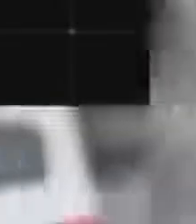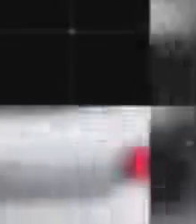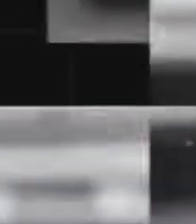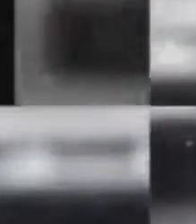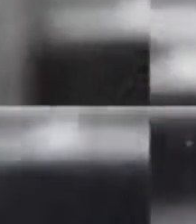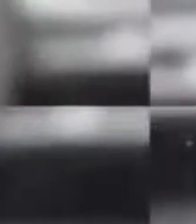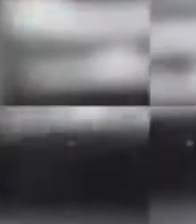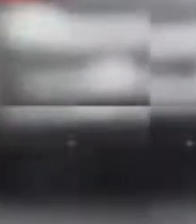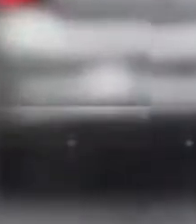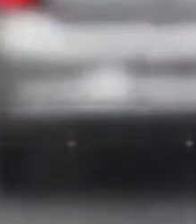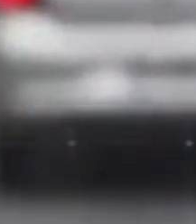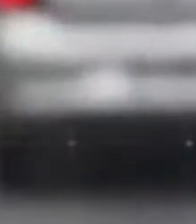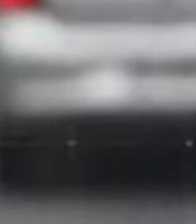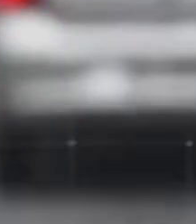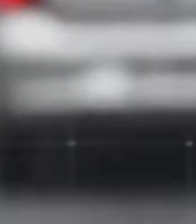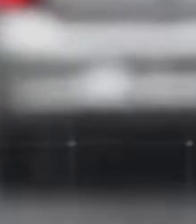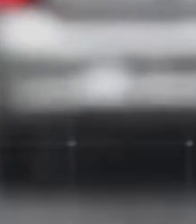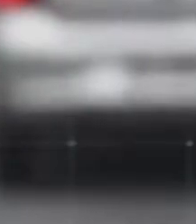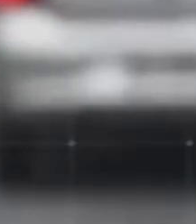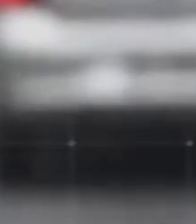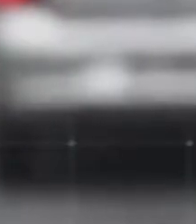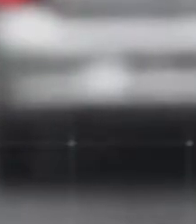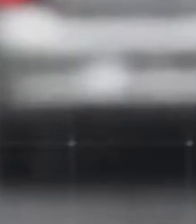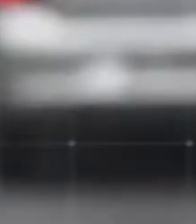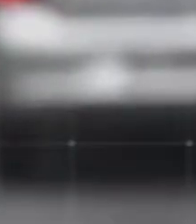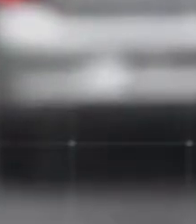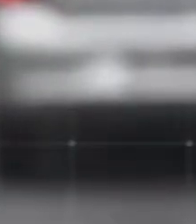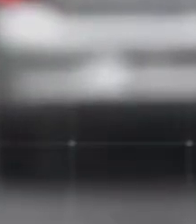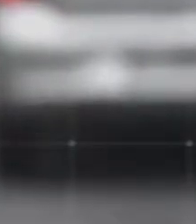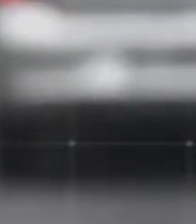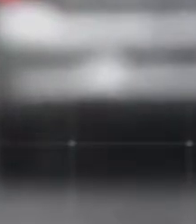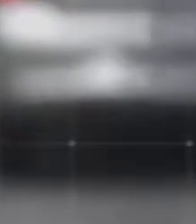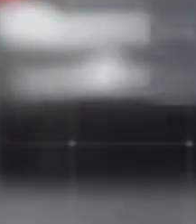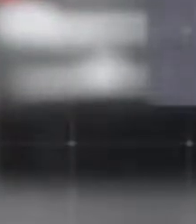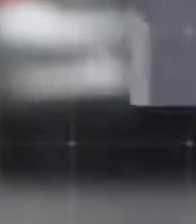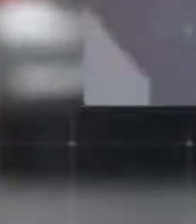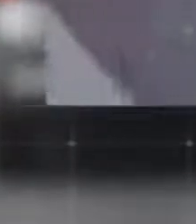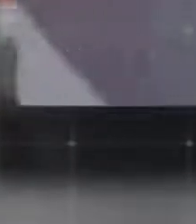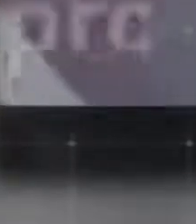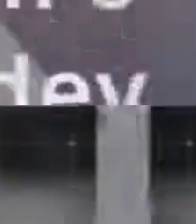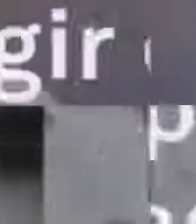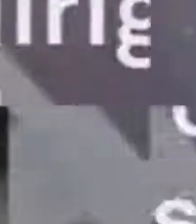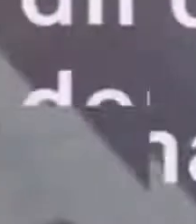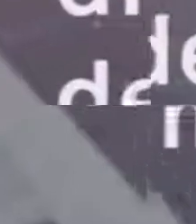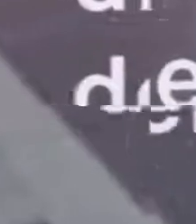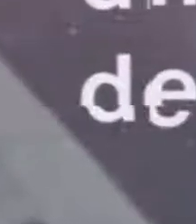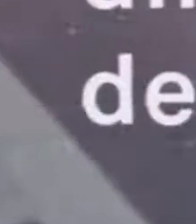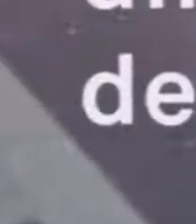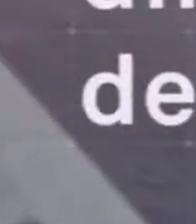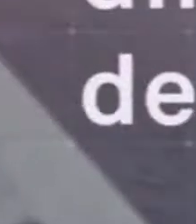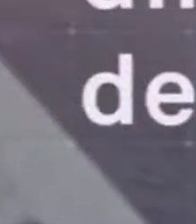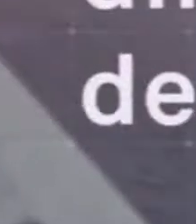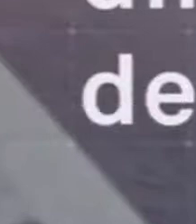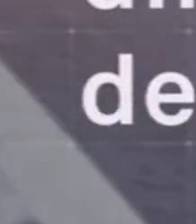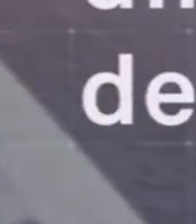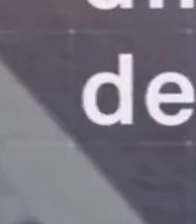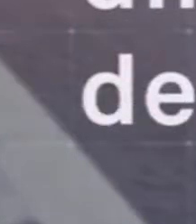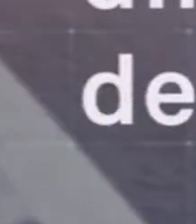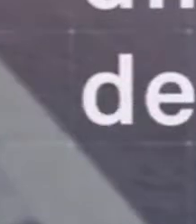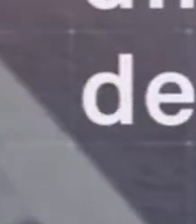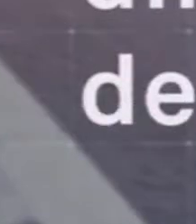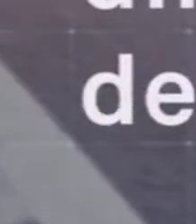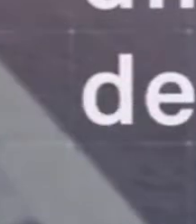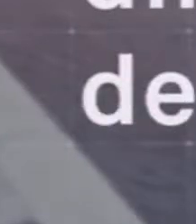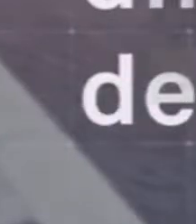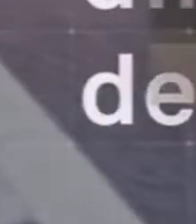O excesso de velocidade é uma das infrações mais comuns entre os motoristas. Mas você sabia que também é proibido